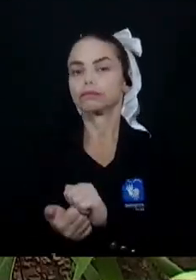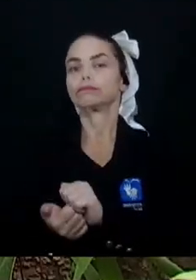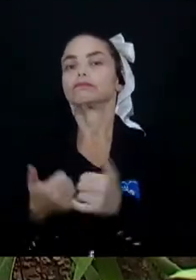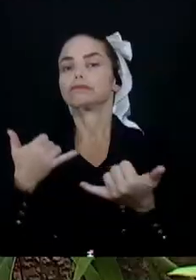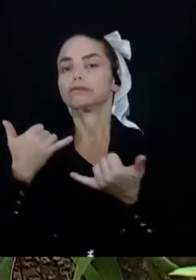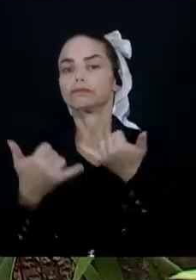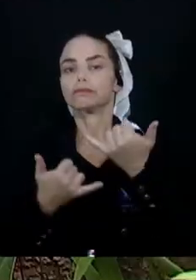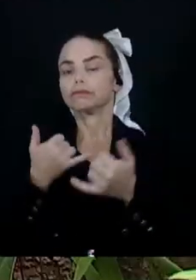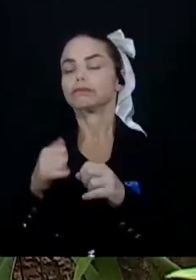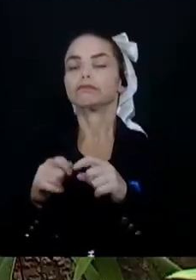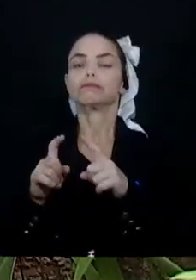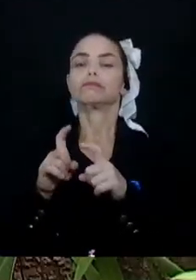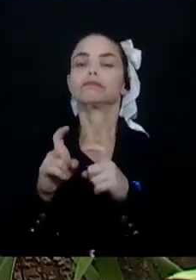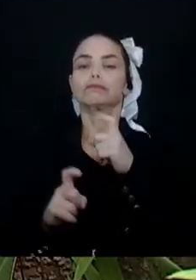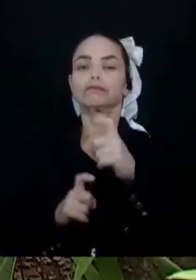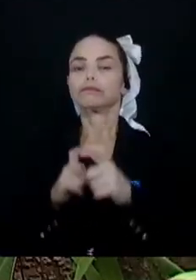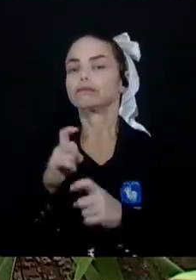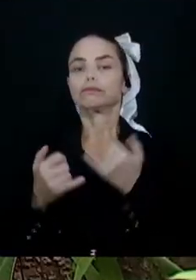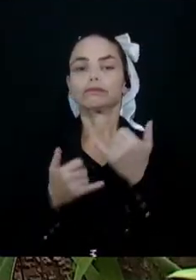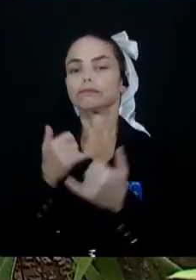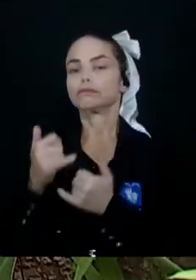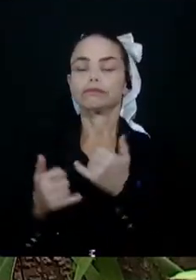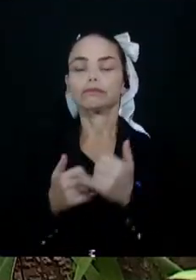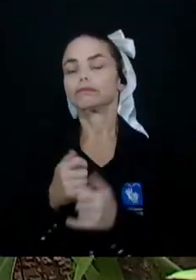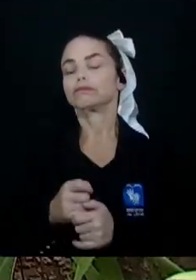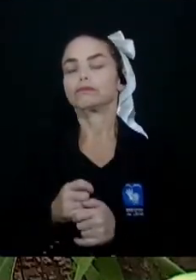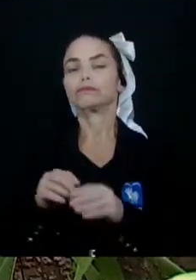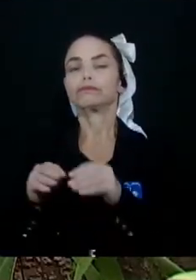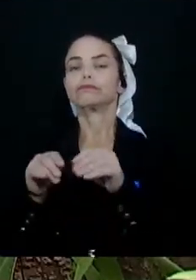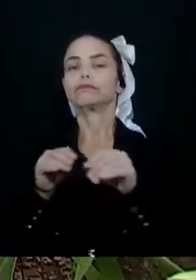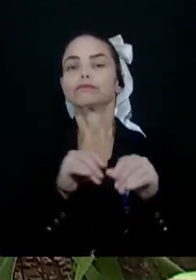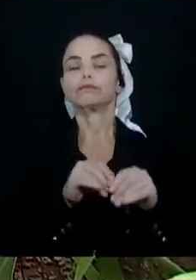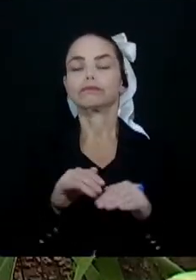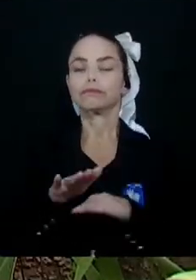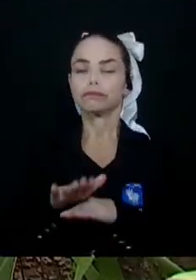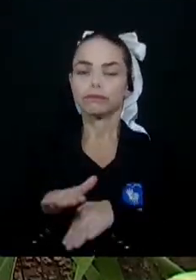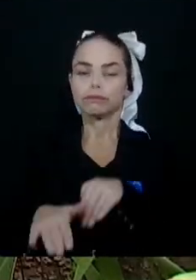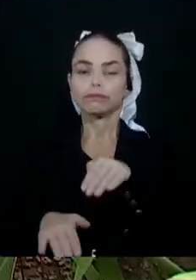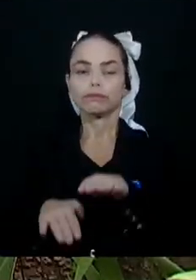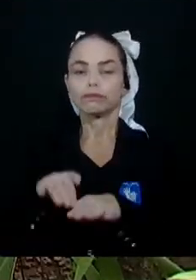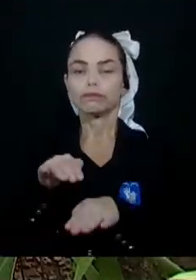e interativos, piso acessível, sinalização,